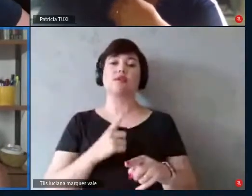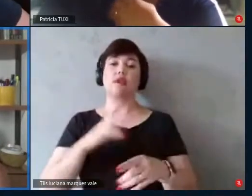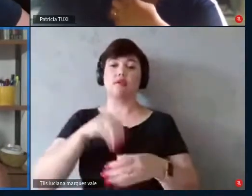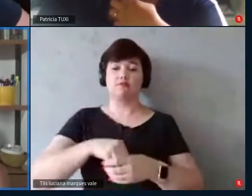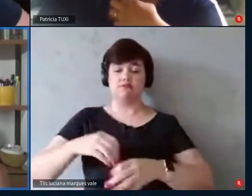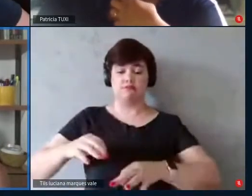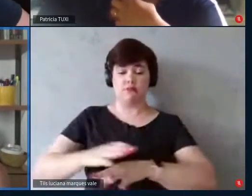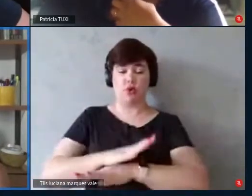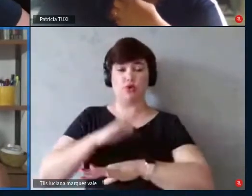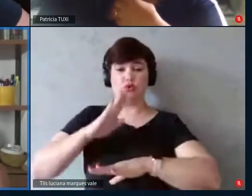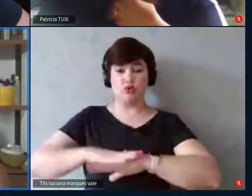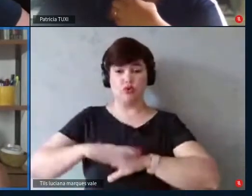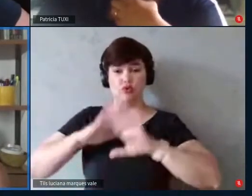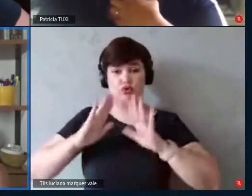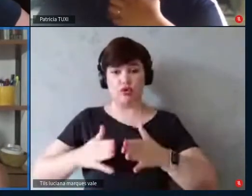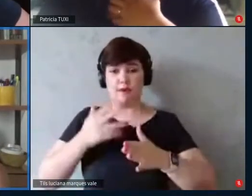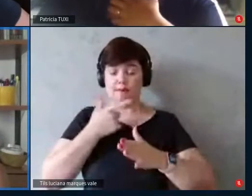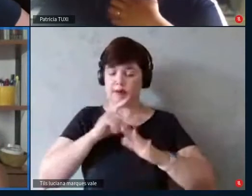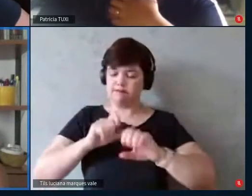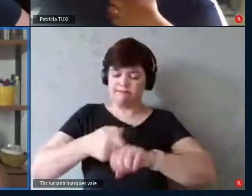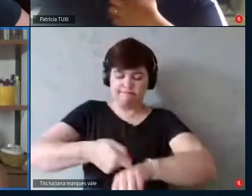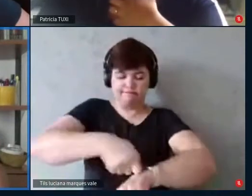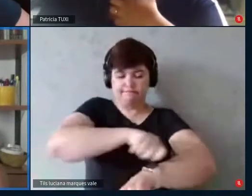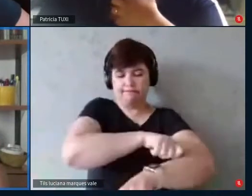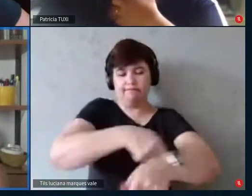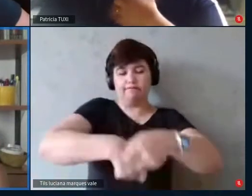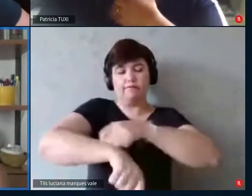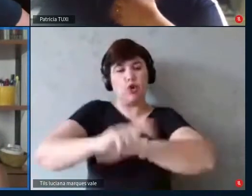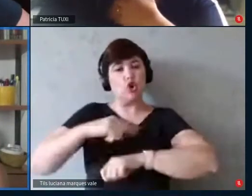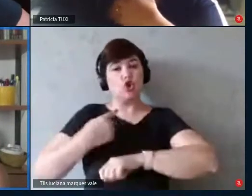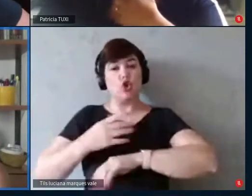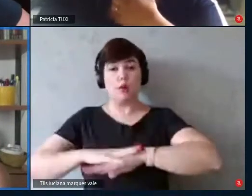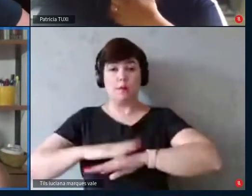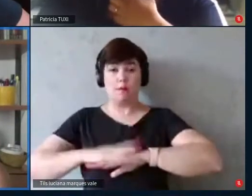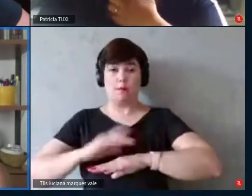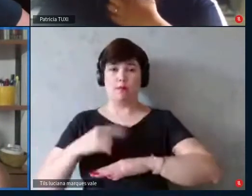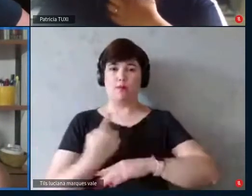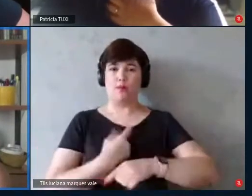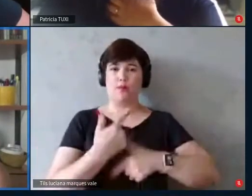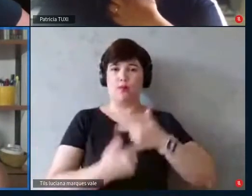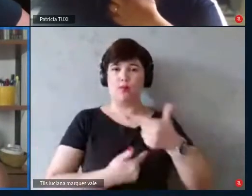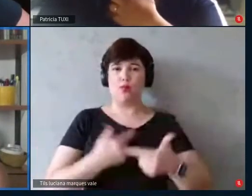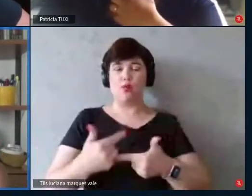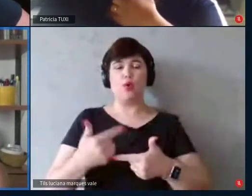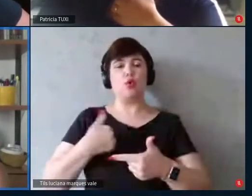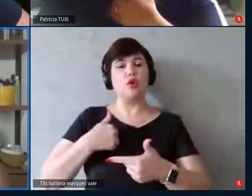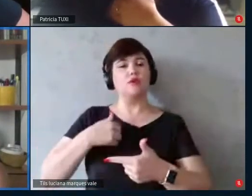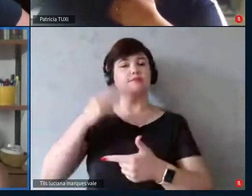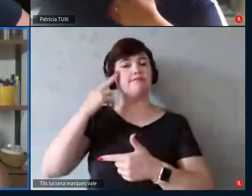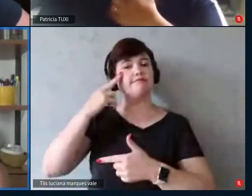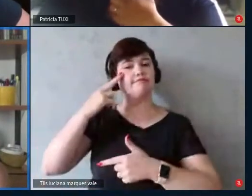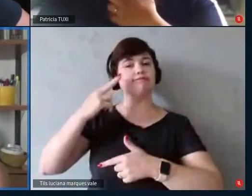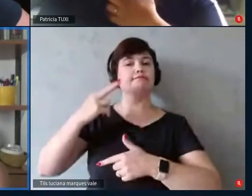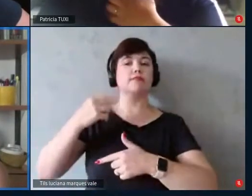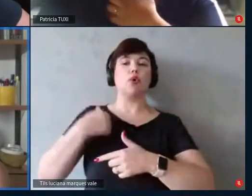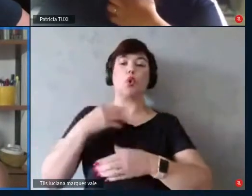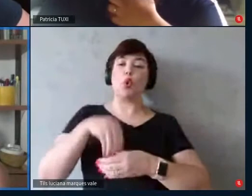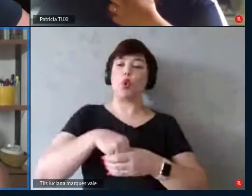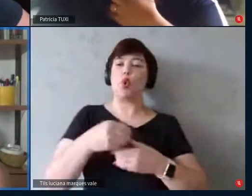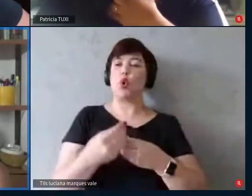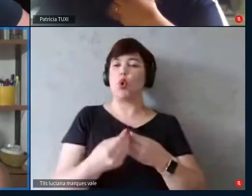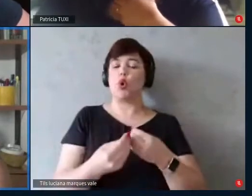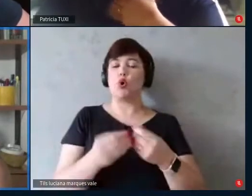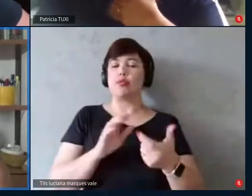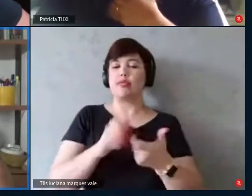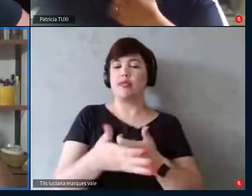mão para cunhar as nossas próprias abordagens, as nossas epistemologias, os nossos termos, as